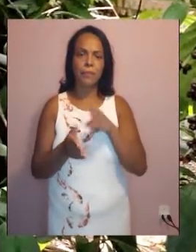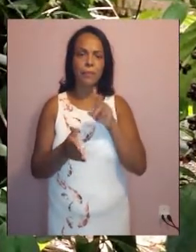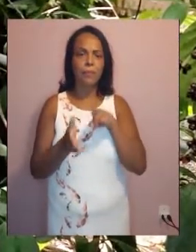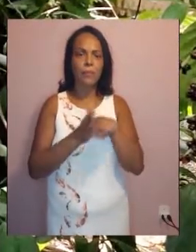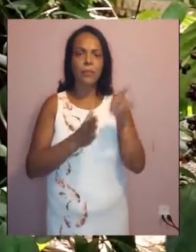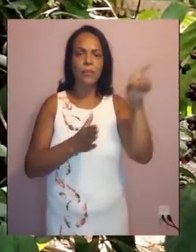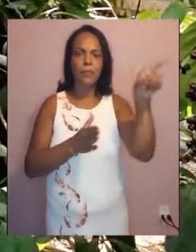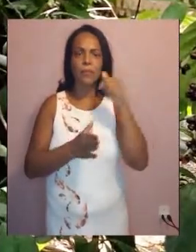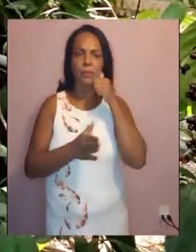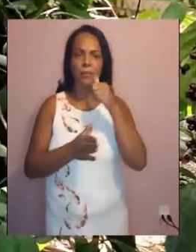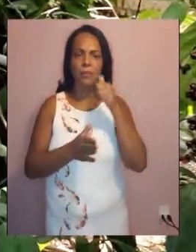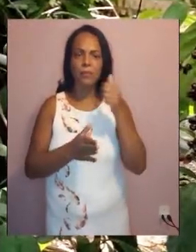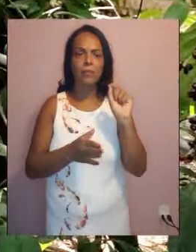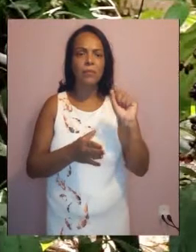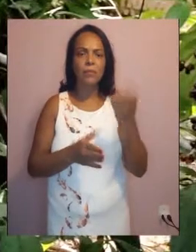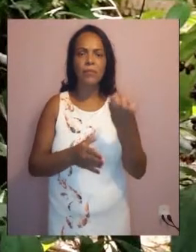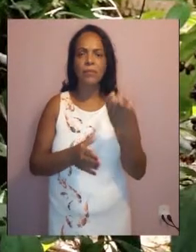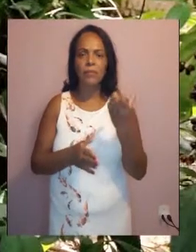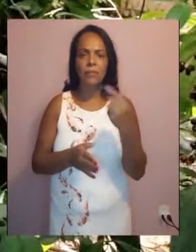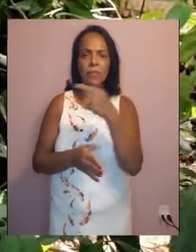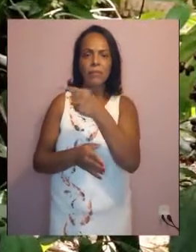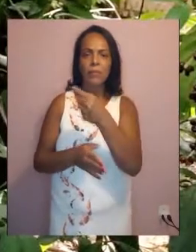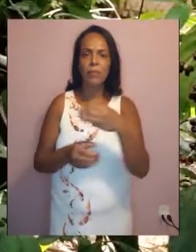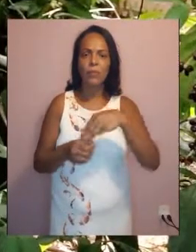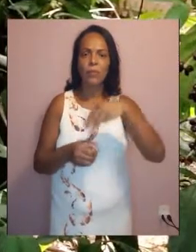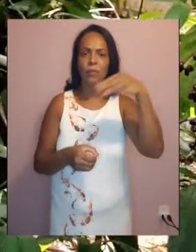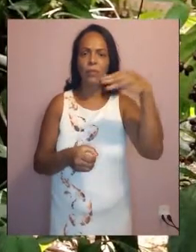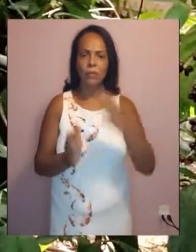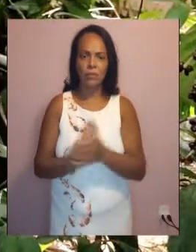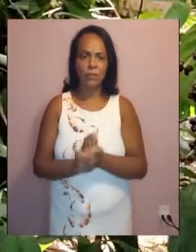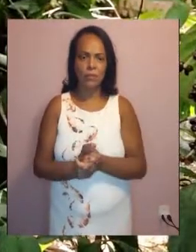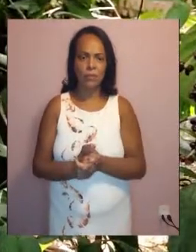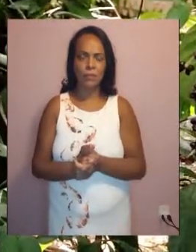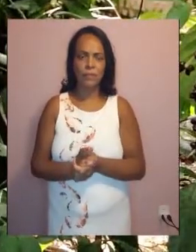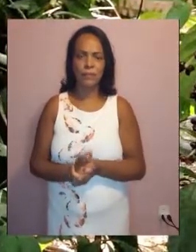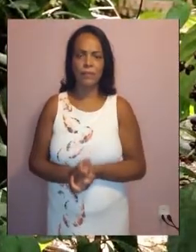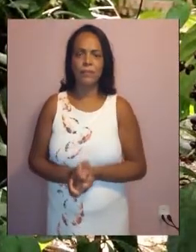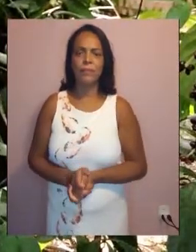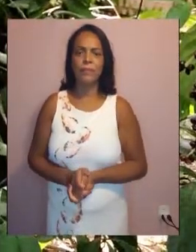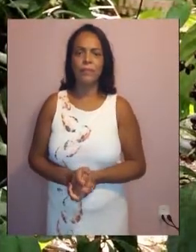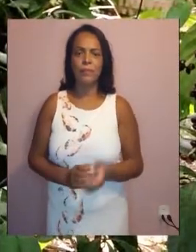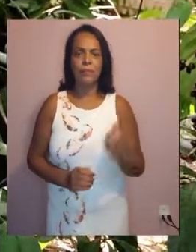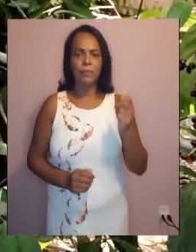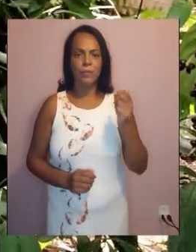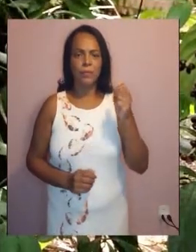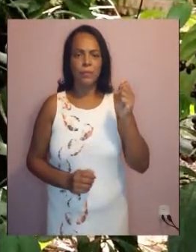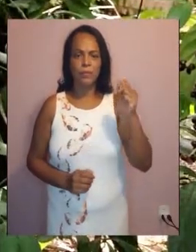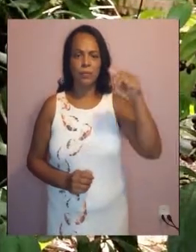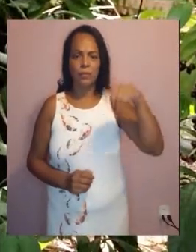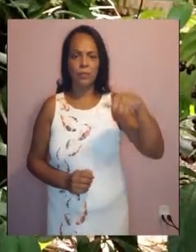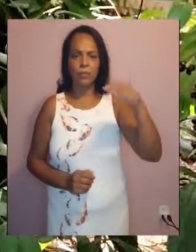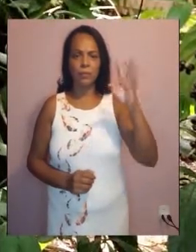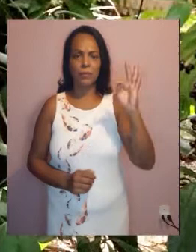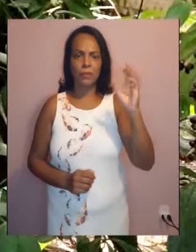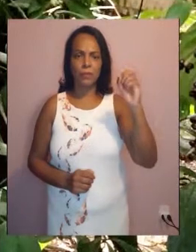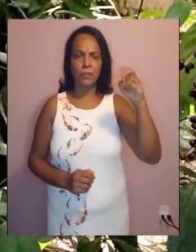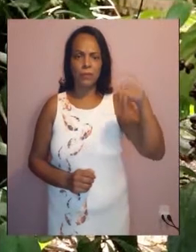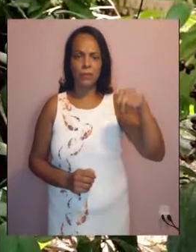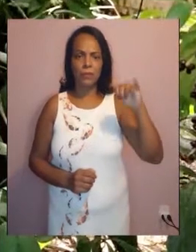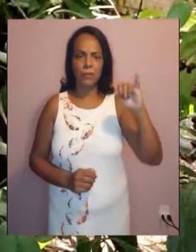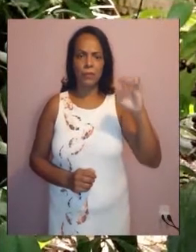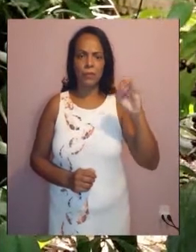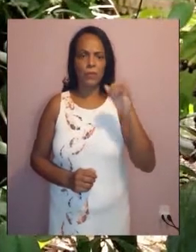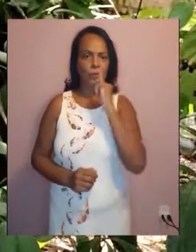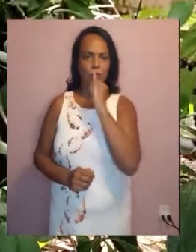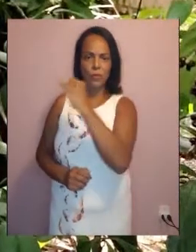Aí foi quando o Antônio Costa disse, olha, ela disse que é para na